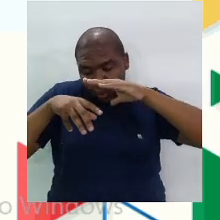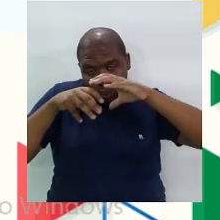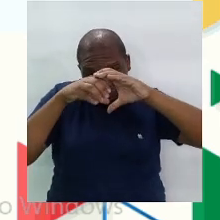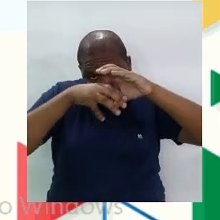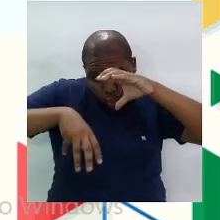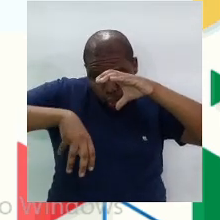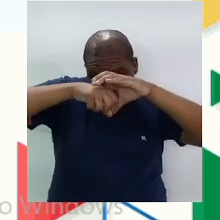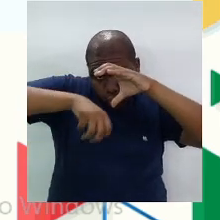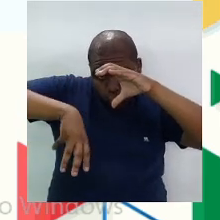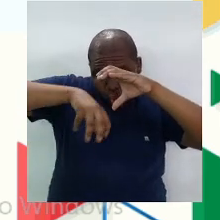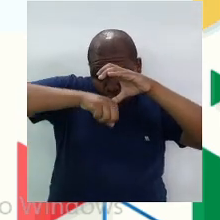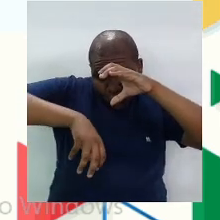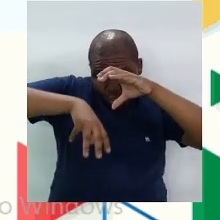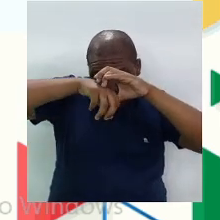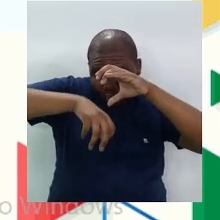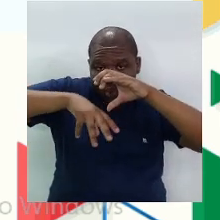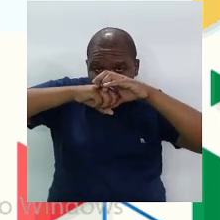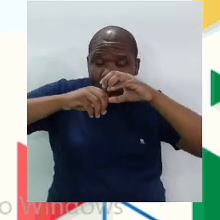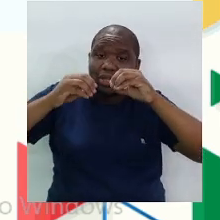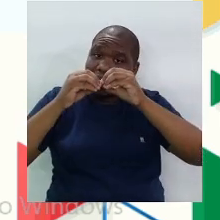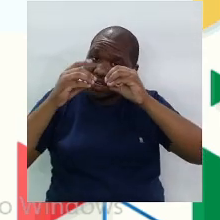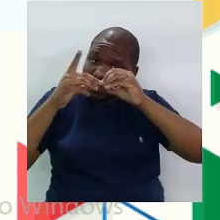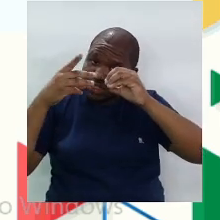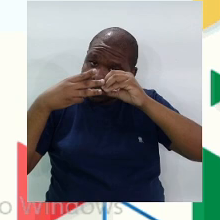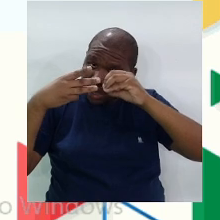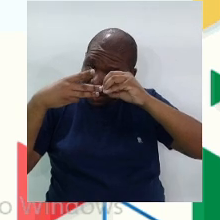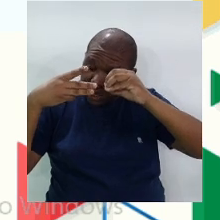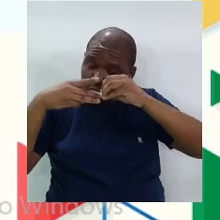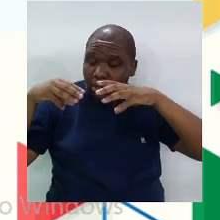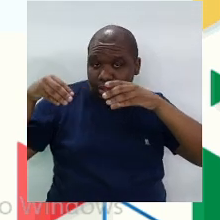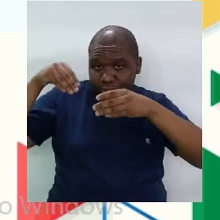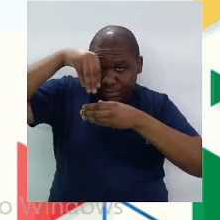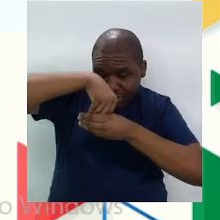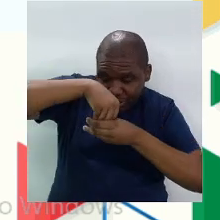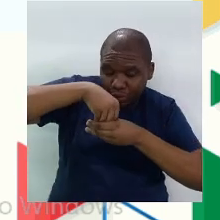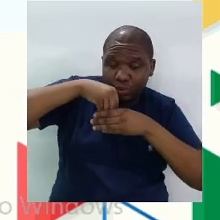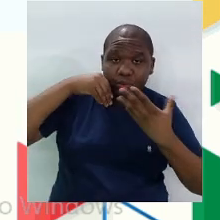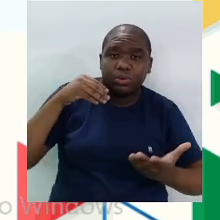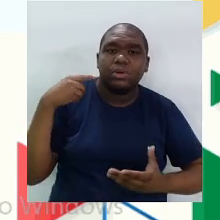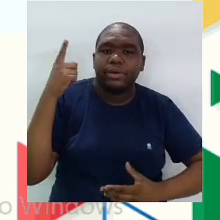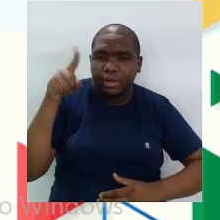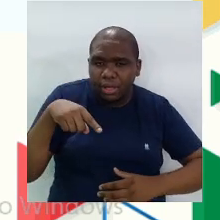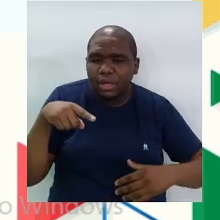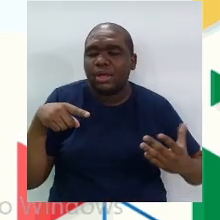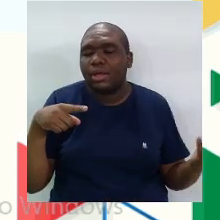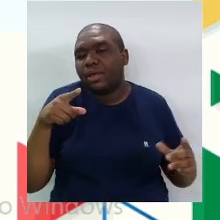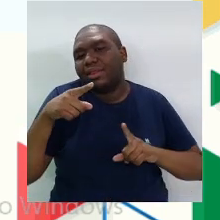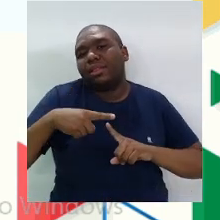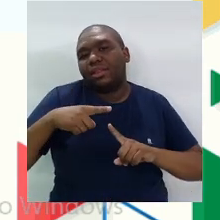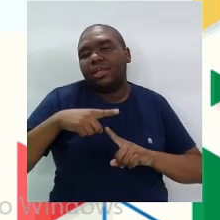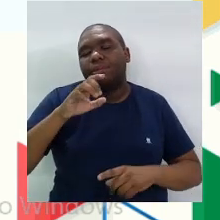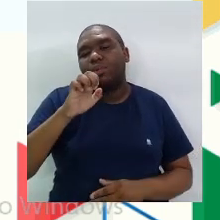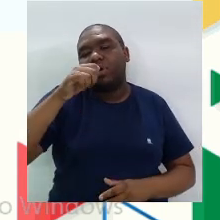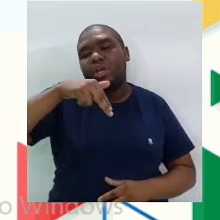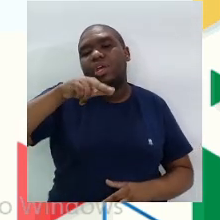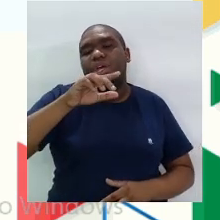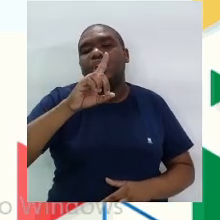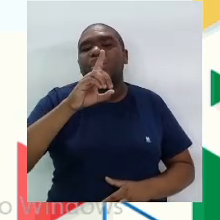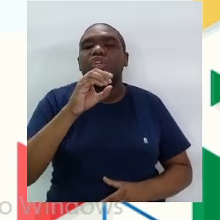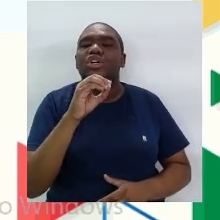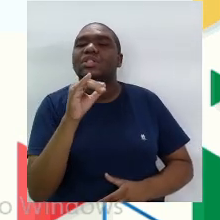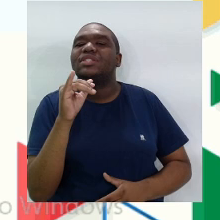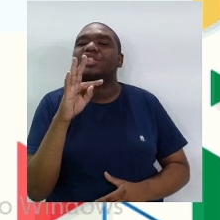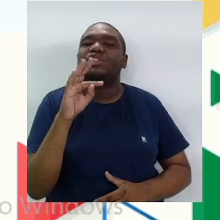quando ela capta e coloca essa substância para dentro da célula, a gente chama de endocitose.